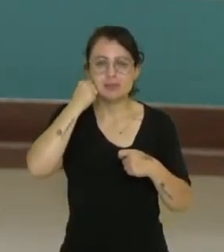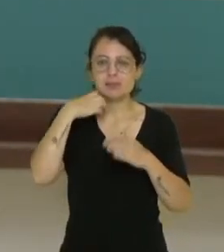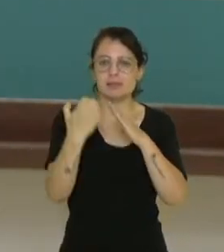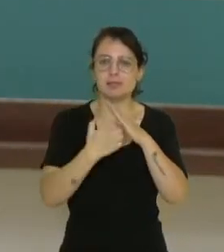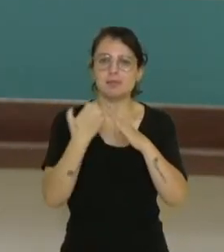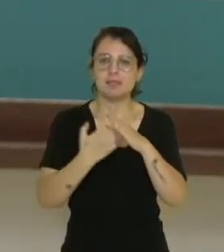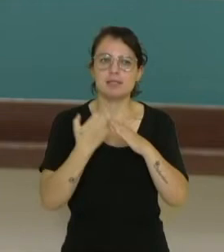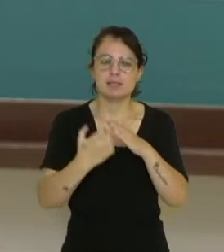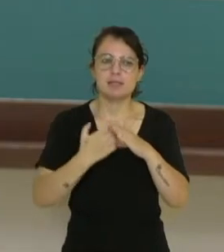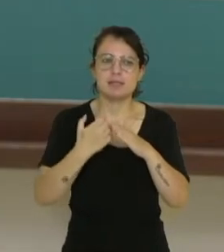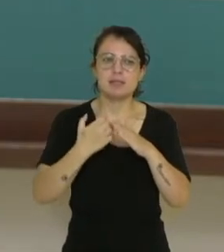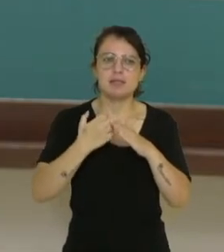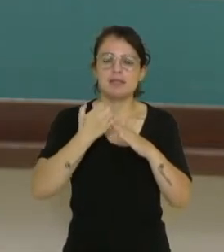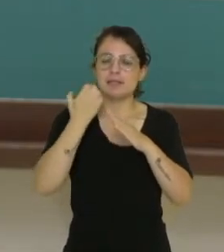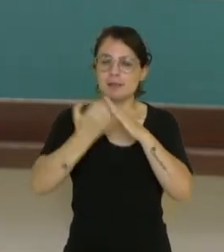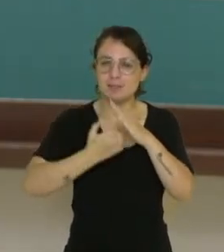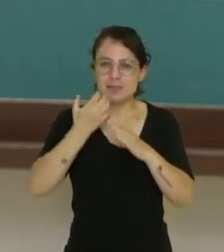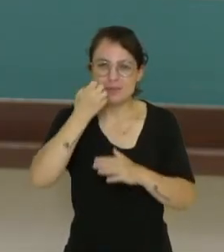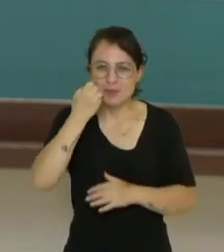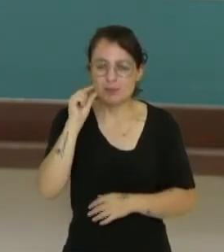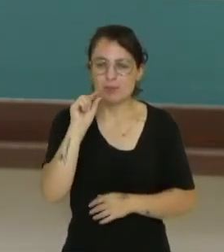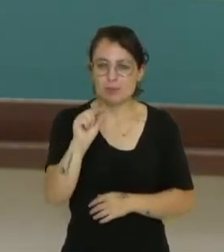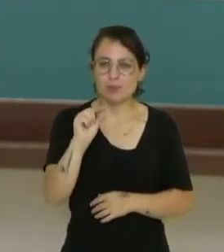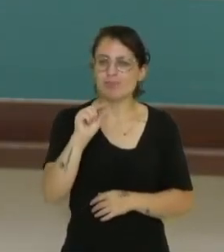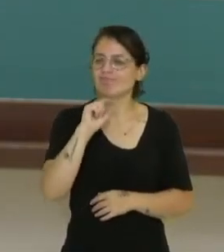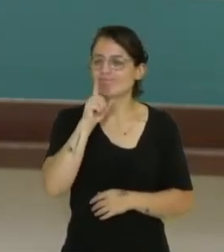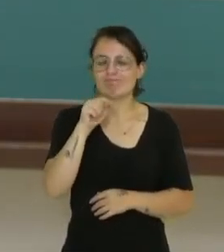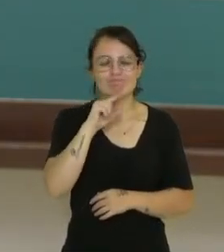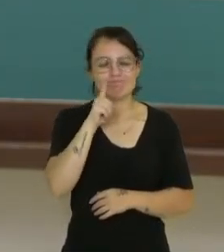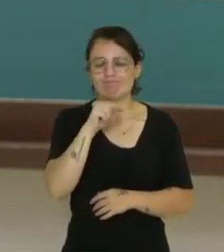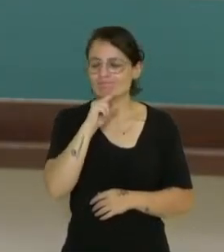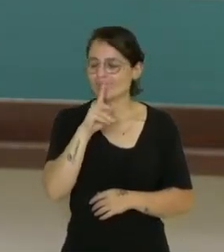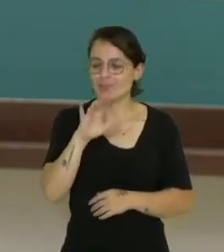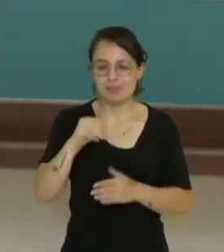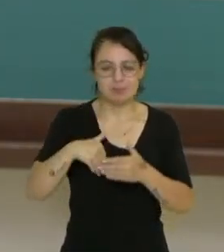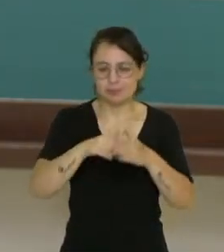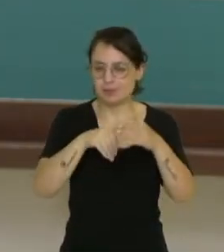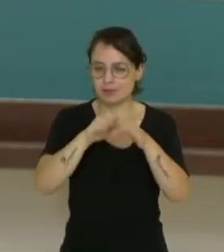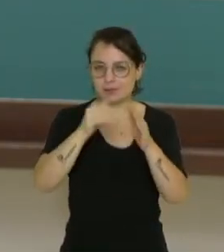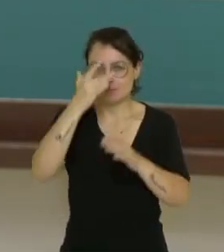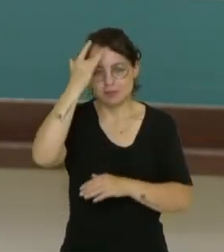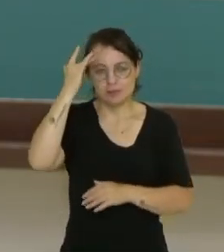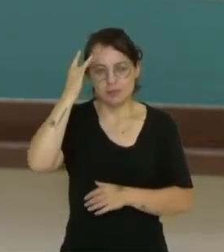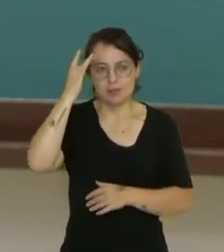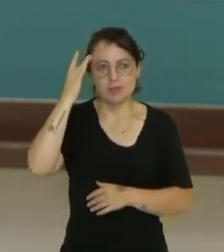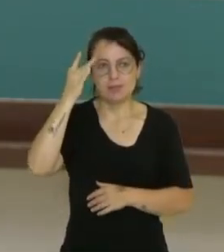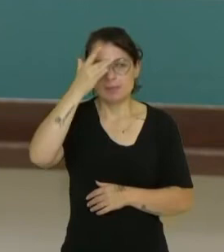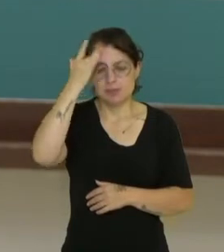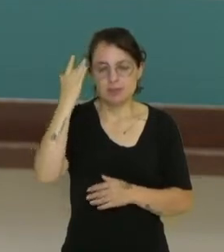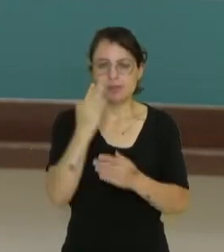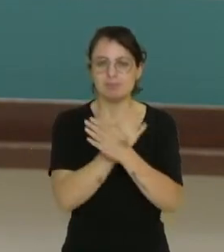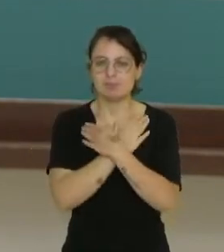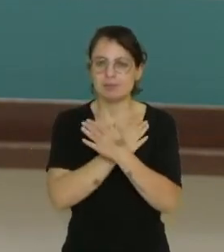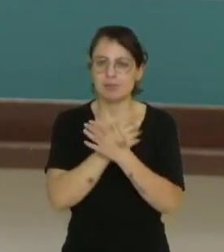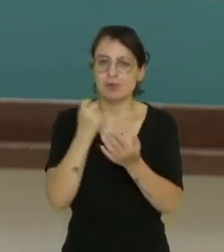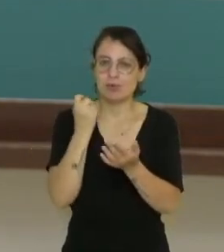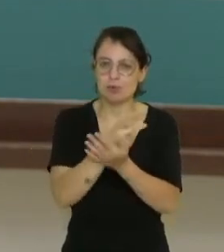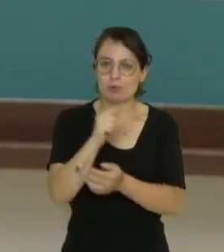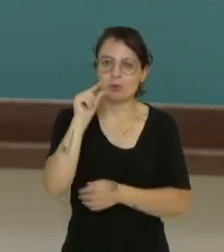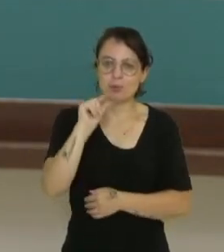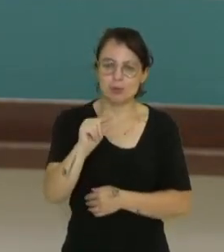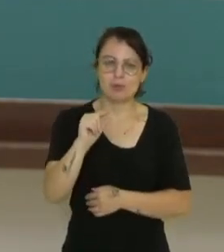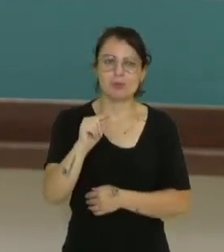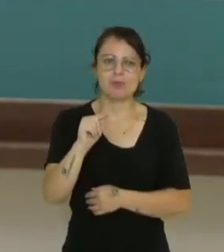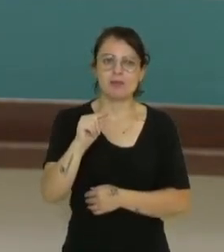empresas. Essas empresas lucrando menos, lógico, acabam demitindo, as pessoas desempregadas consomem menos e